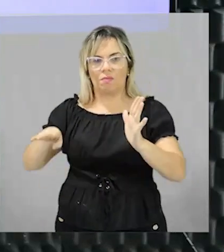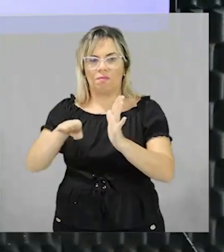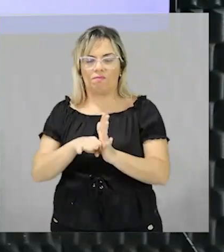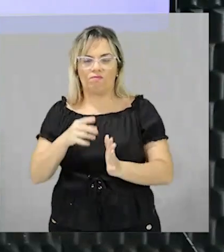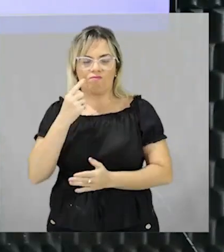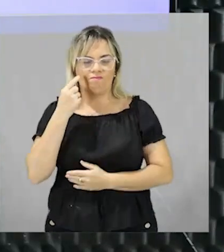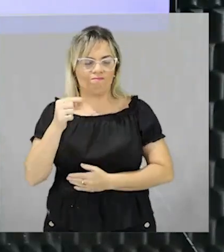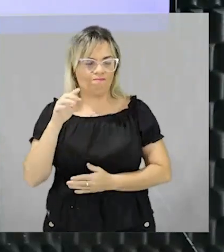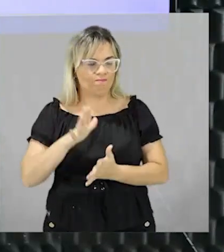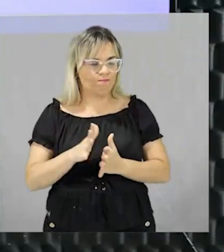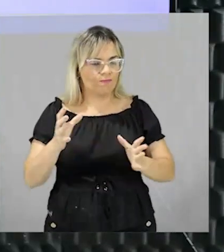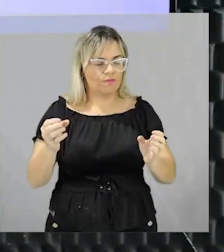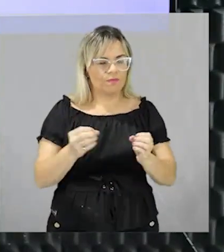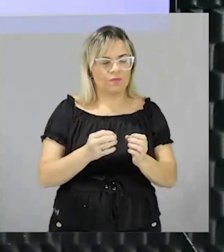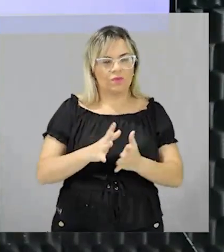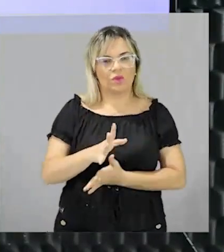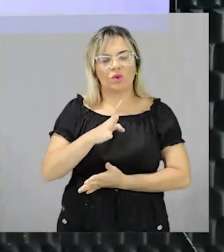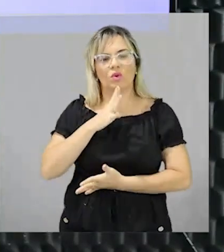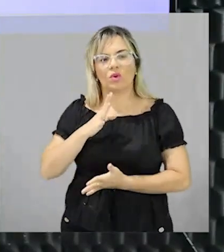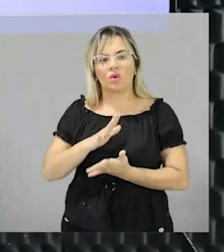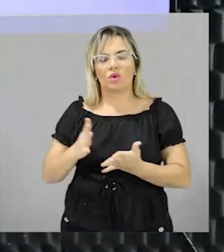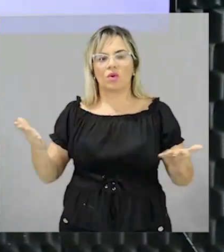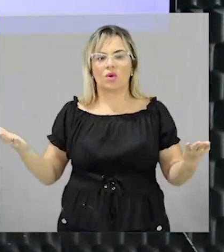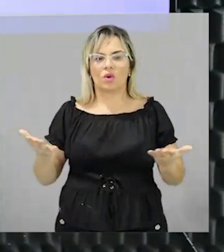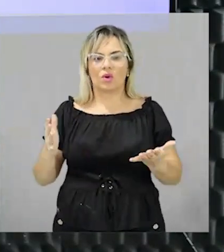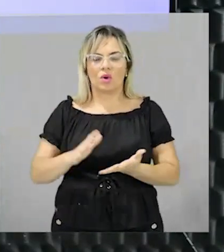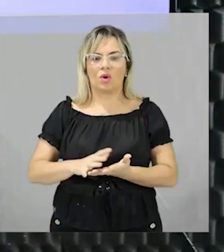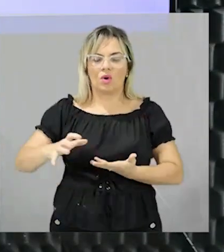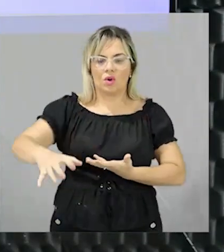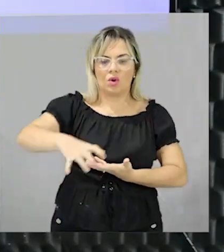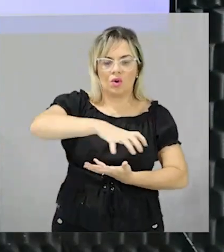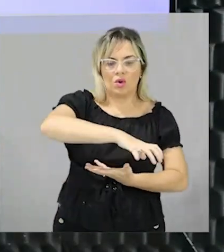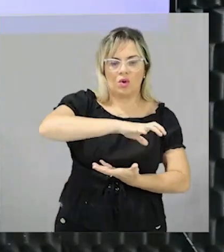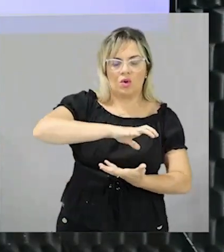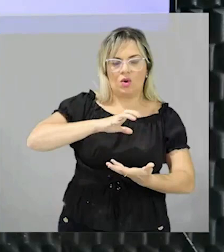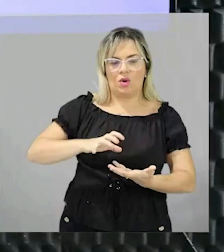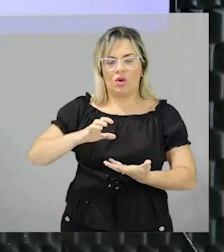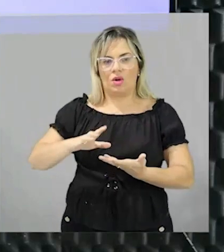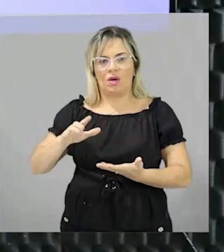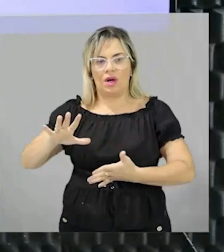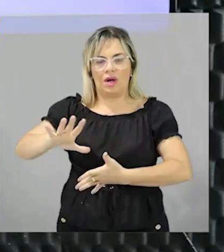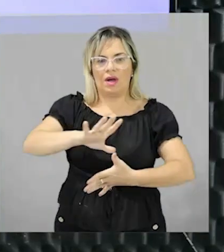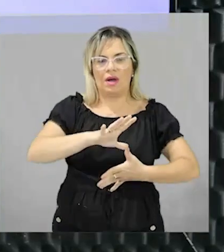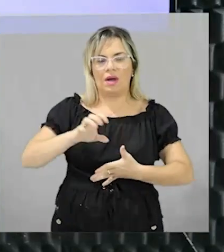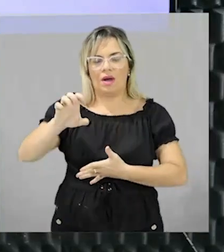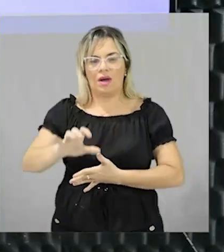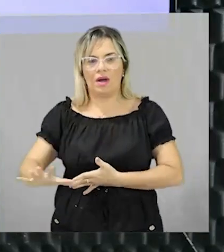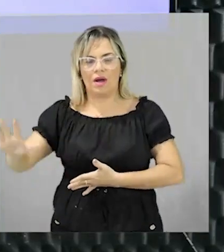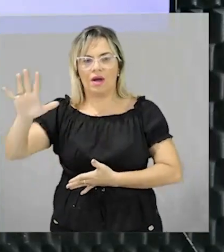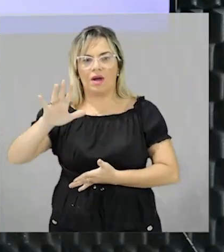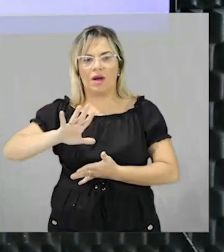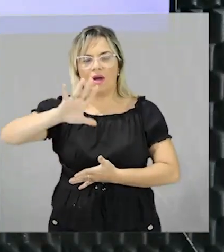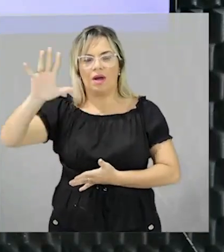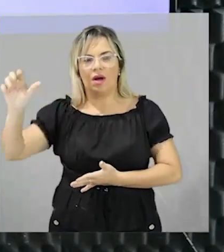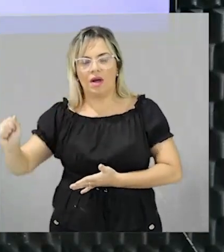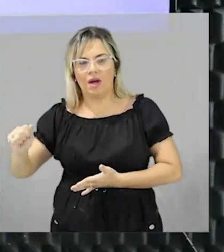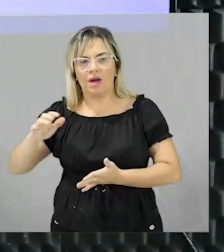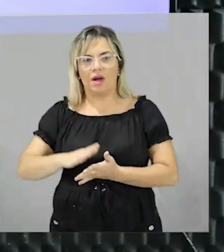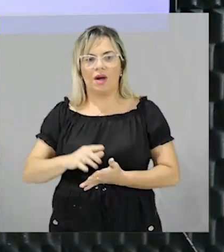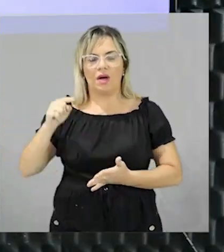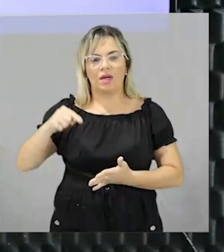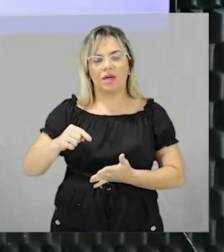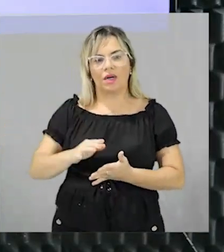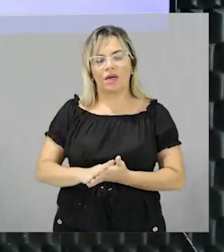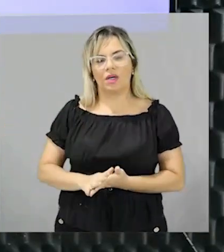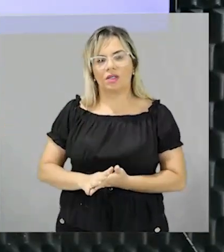visão mais próxima do que conhecemos hoje, dos continentes separados, em América, Europa, né, Ásia, África, Oceania, né,